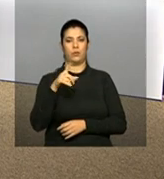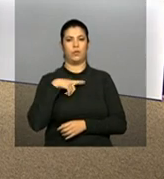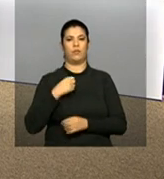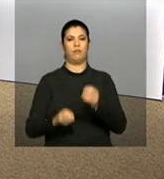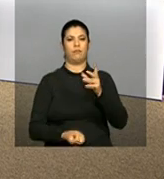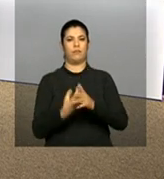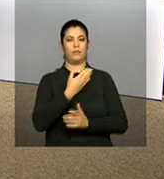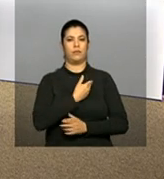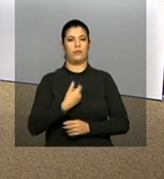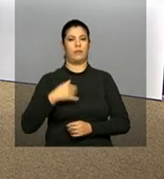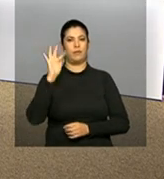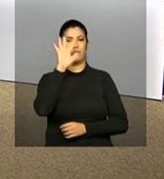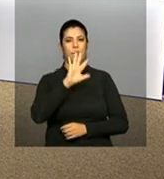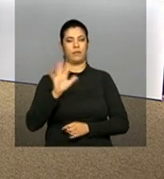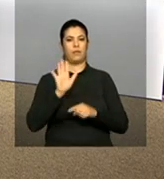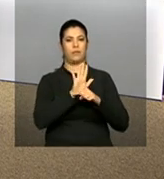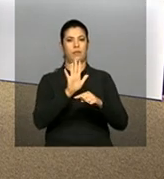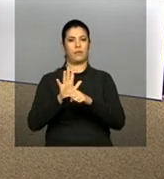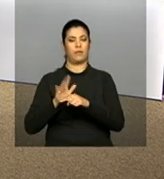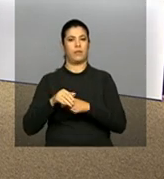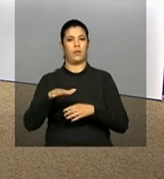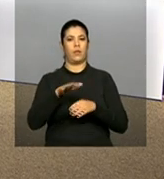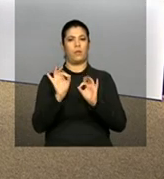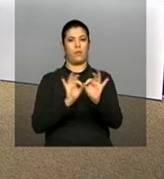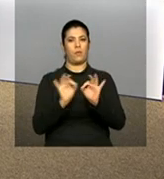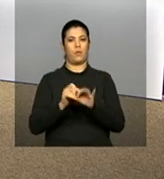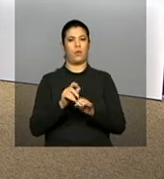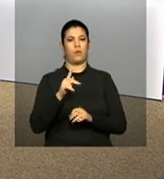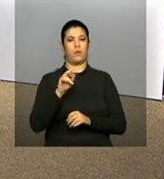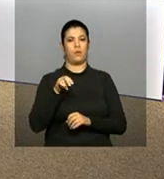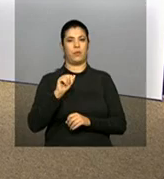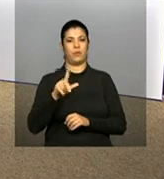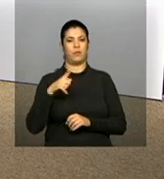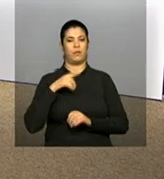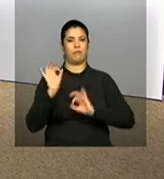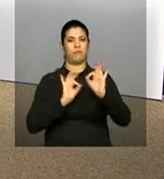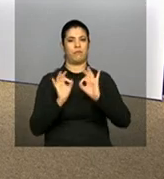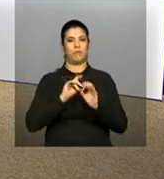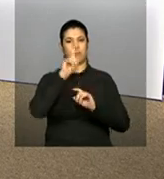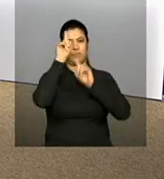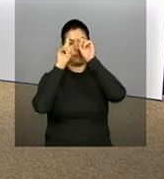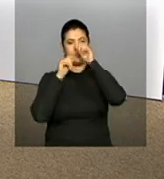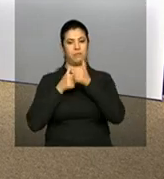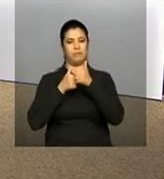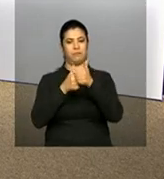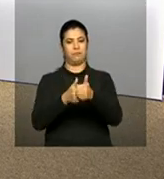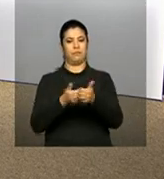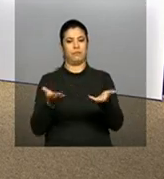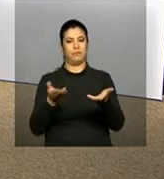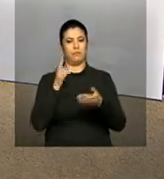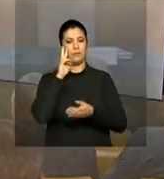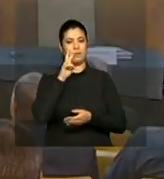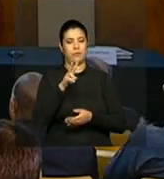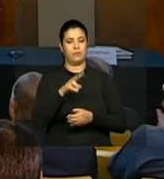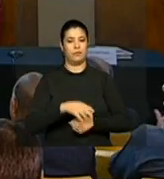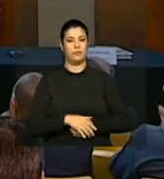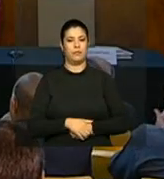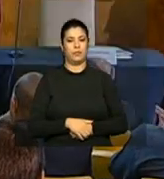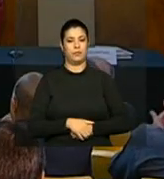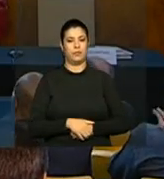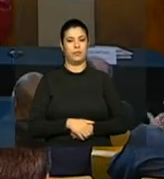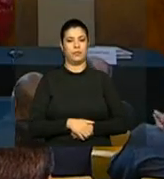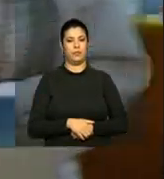para auxiliar na construção do plano plurianual de forma democrática. Vamos acompanhar Diogo de Santana.